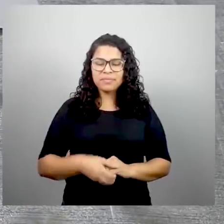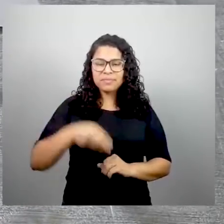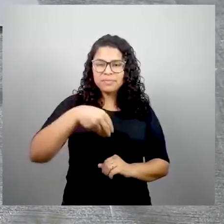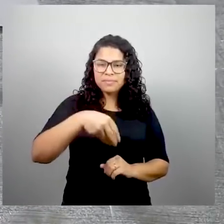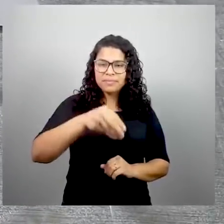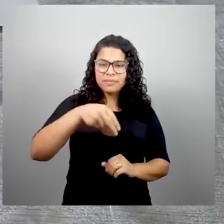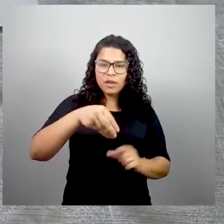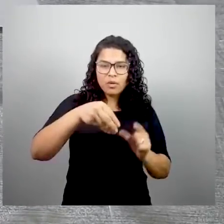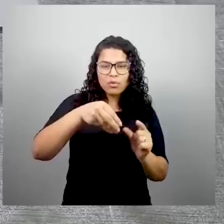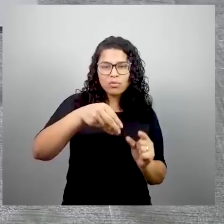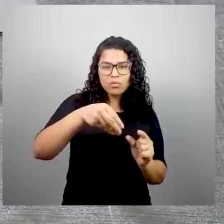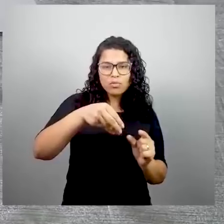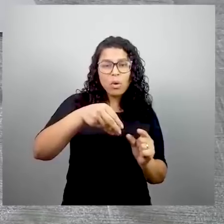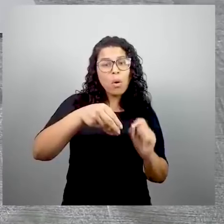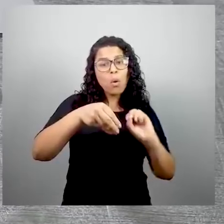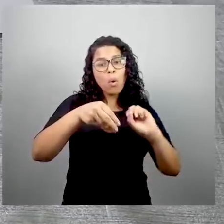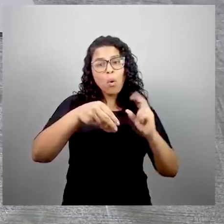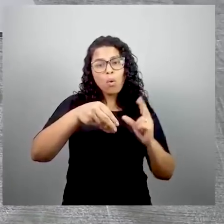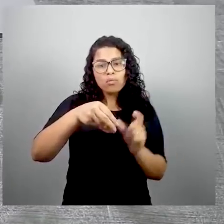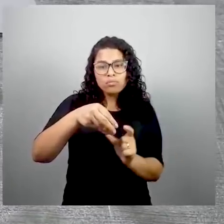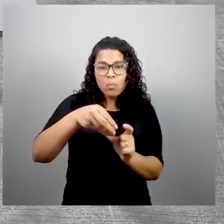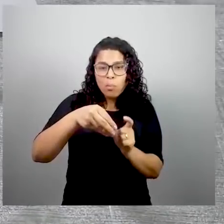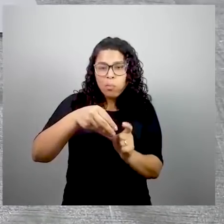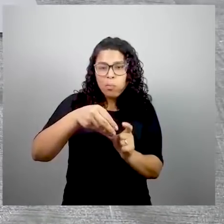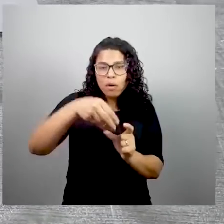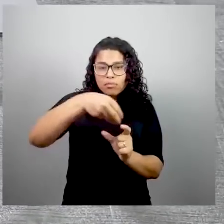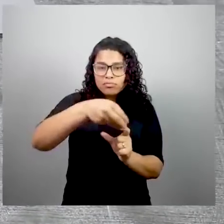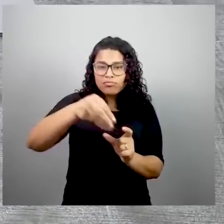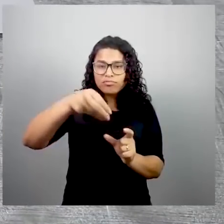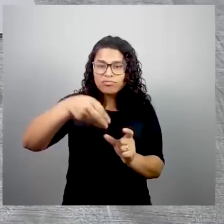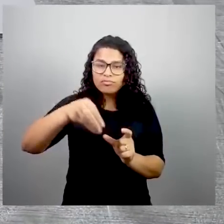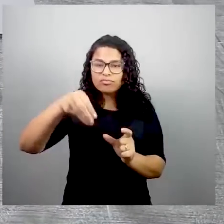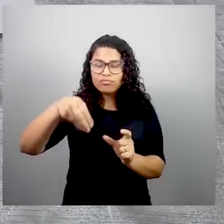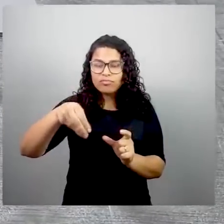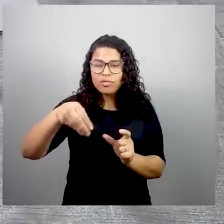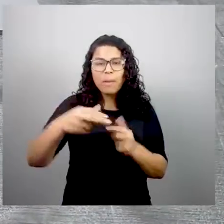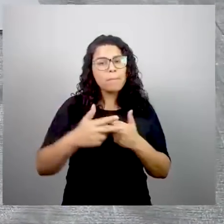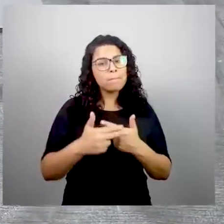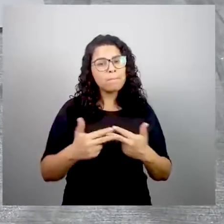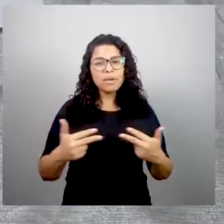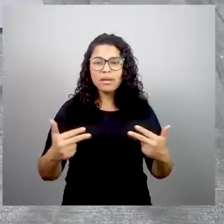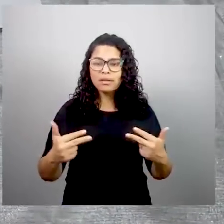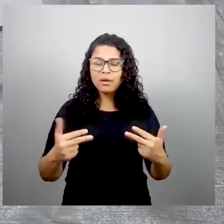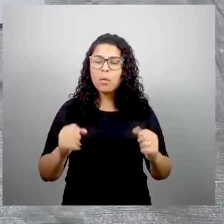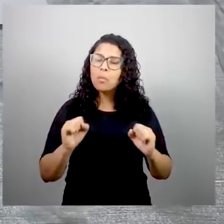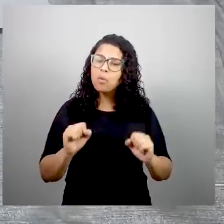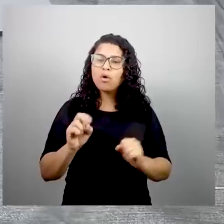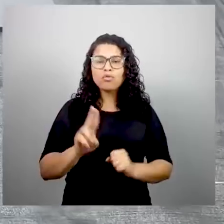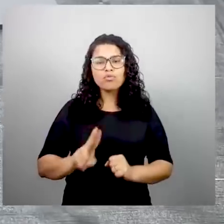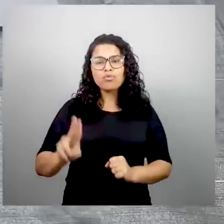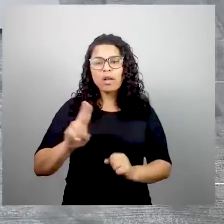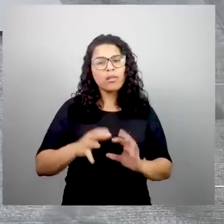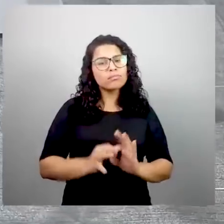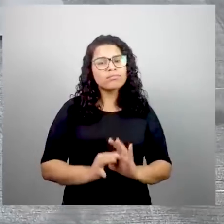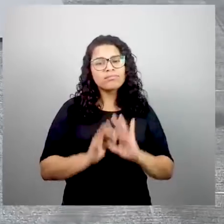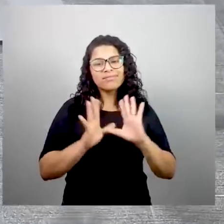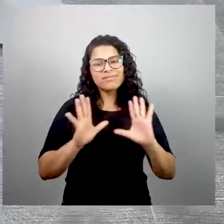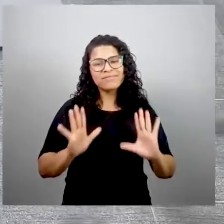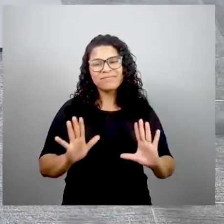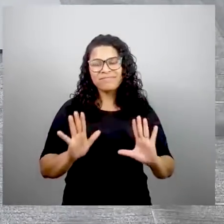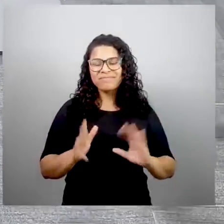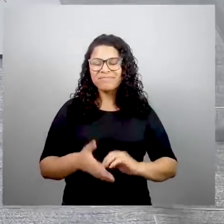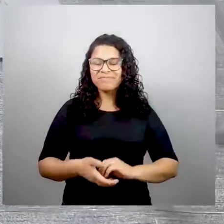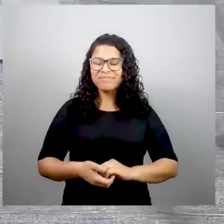Fica a critério de vocês, tá bom? Então, é opção de material isso daqui, o pente ou o garfinho. Ou